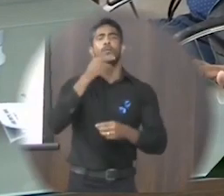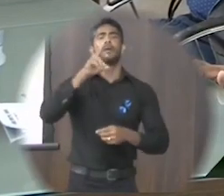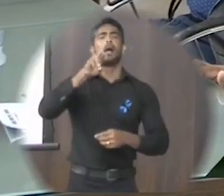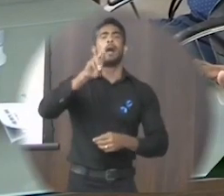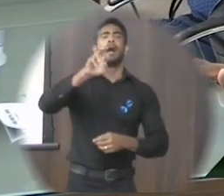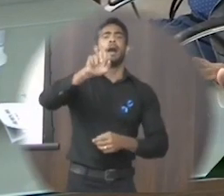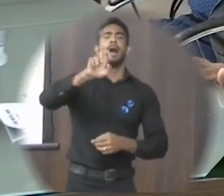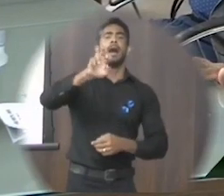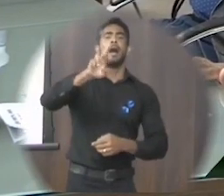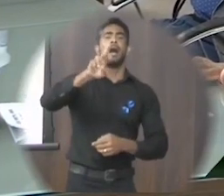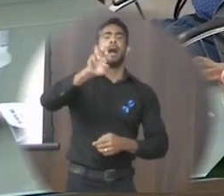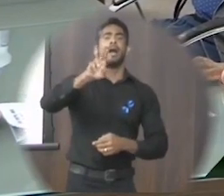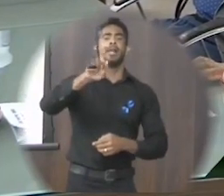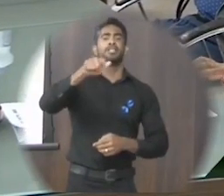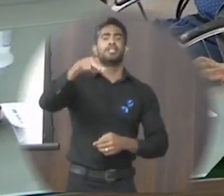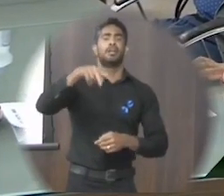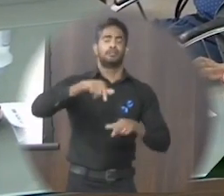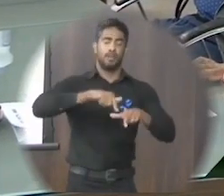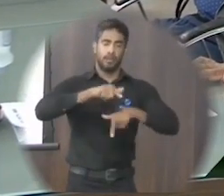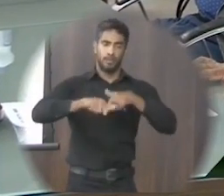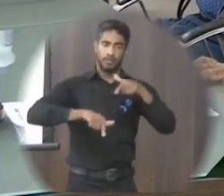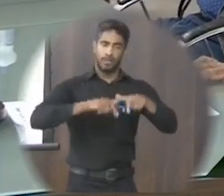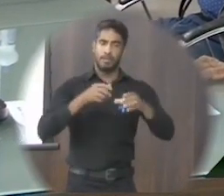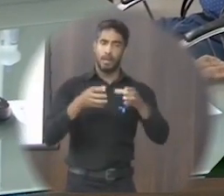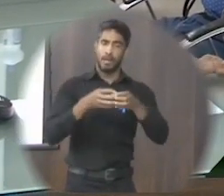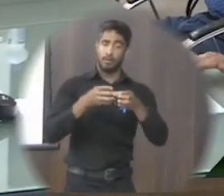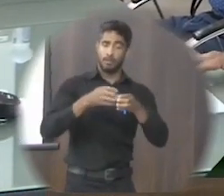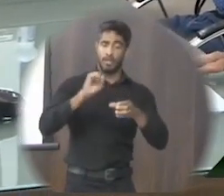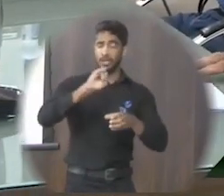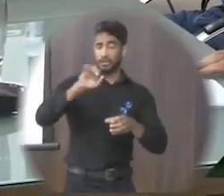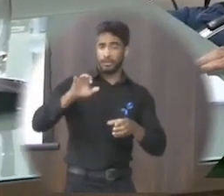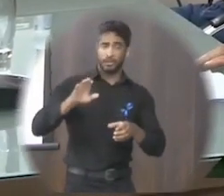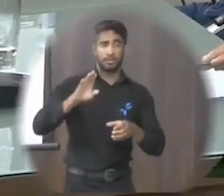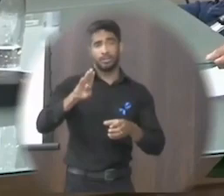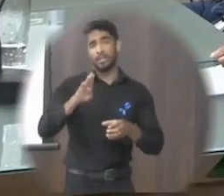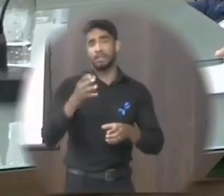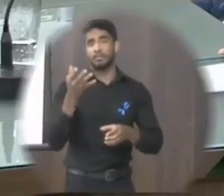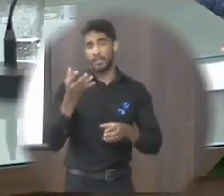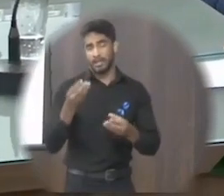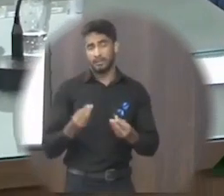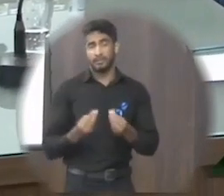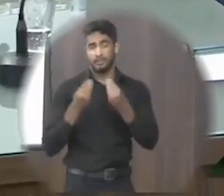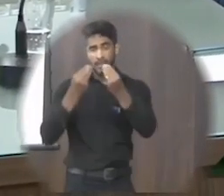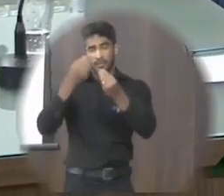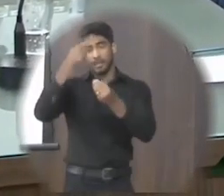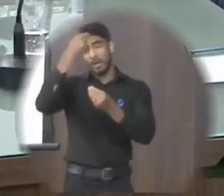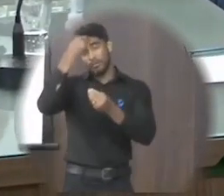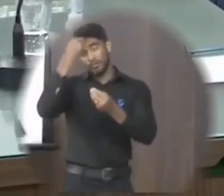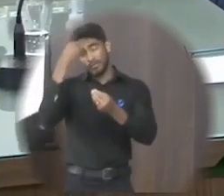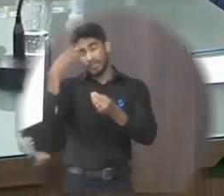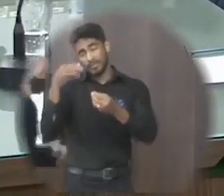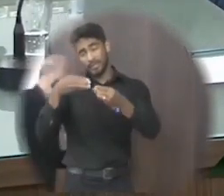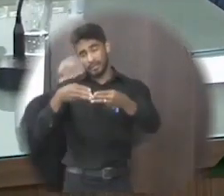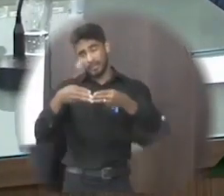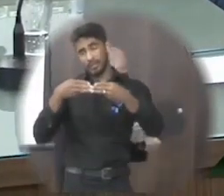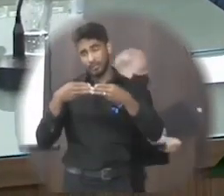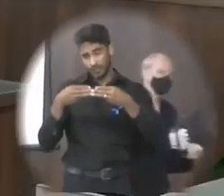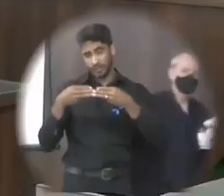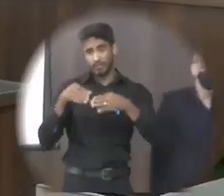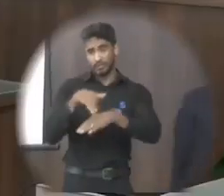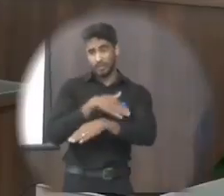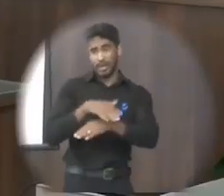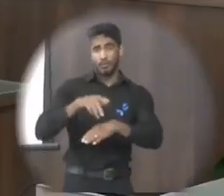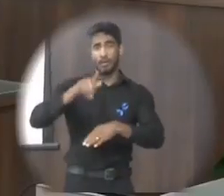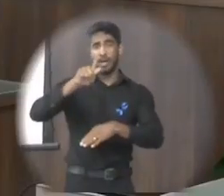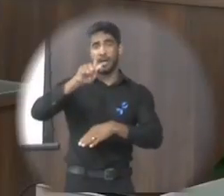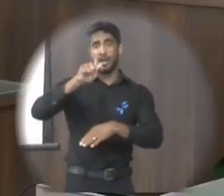Marques Borges pelos relevantes serviços prestados à comunidade de Janaúba. Requer que dê ciência dessa moção ao homenageado residente na Avenida